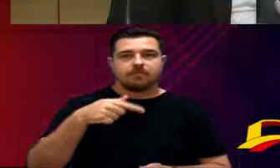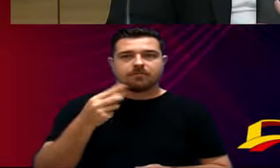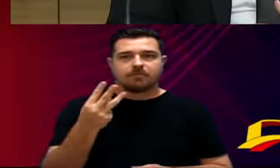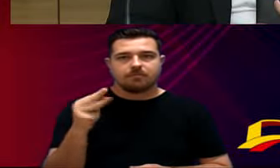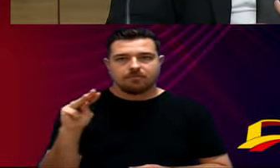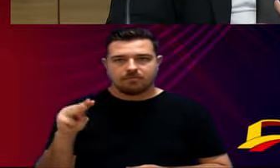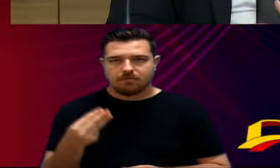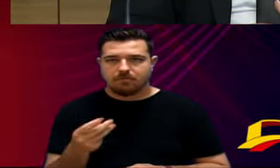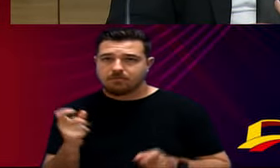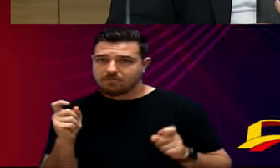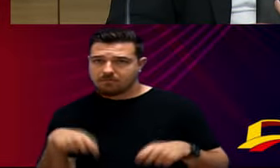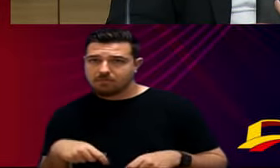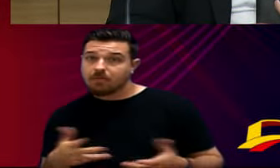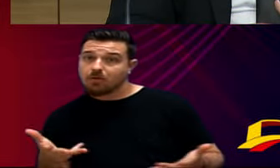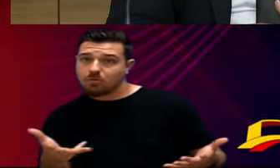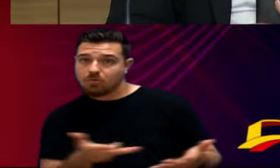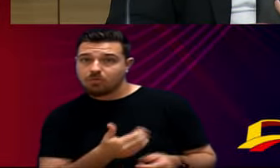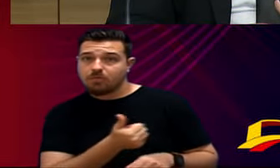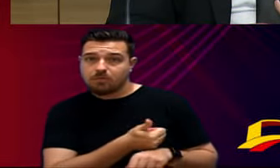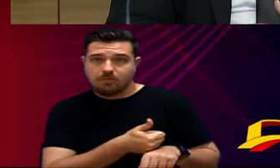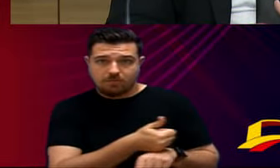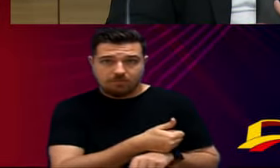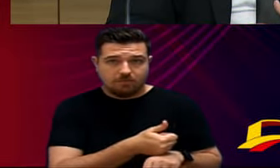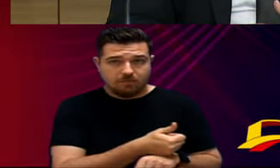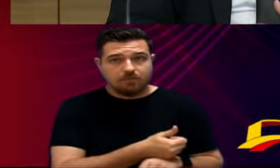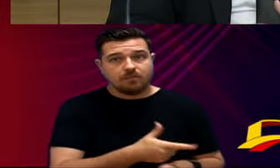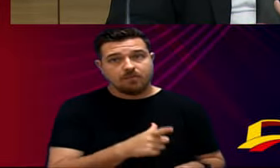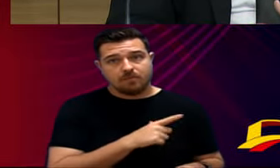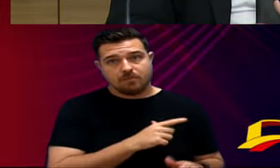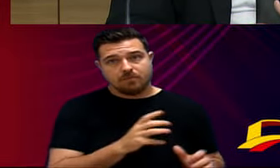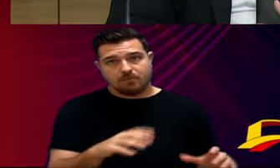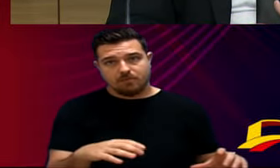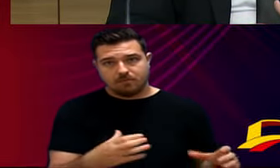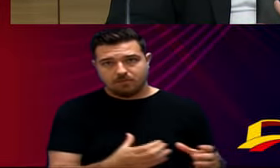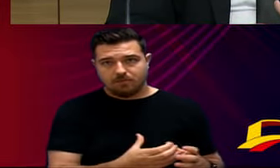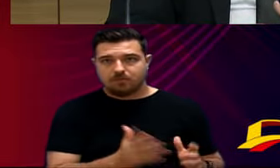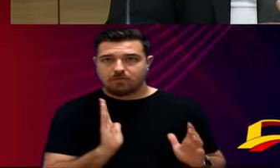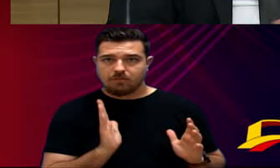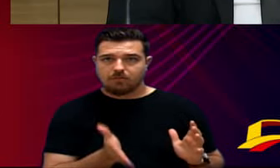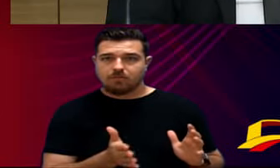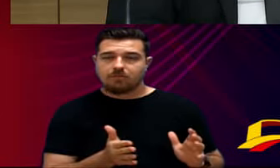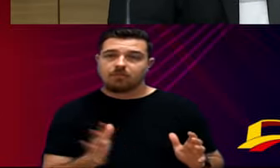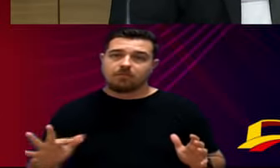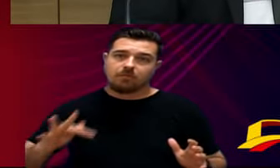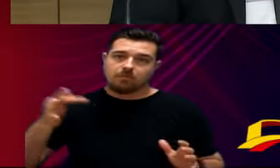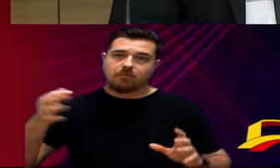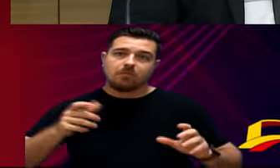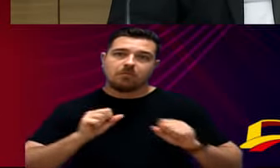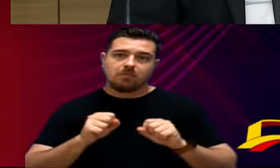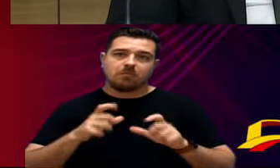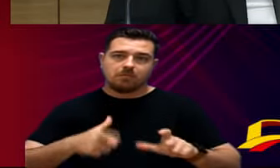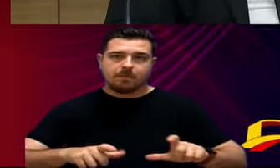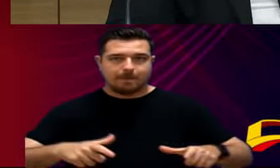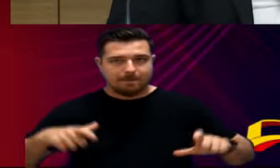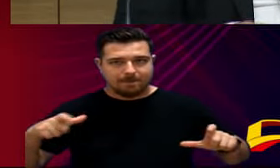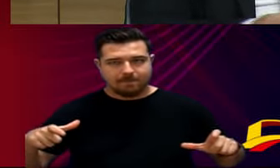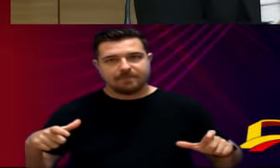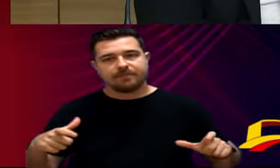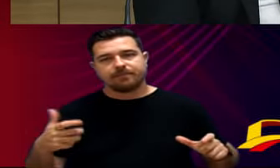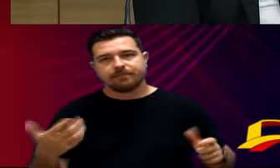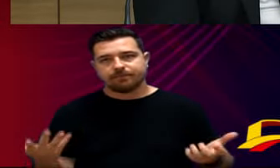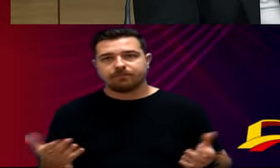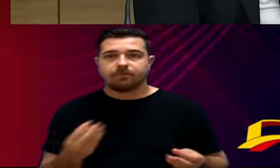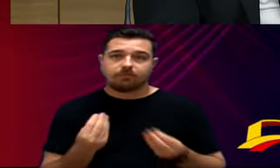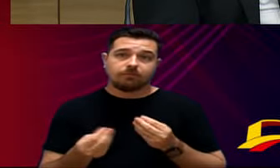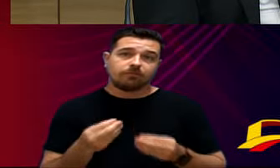milhões são pro do recursos próprios para pagamento né do dos trabalh do RH então eles